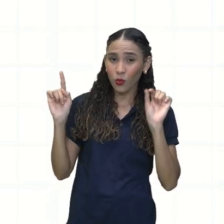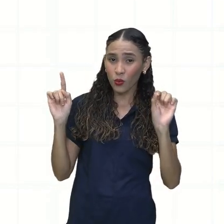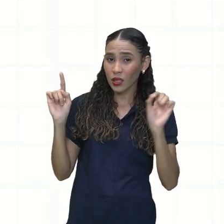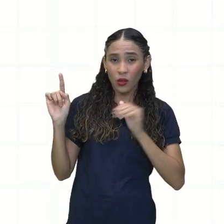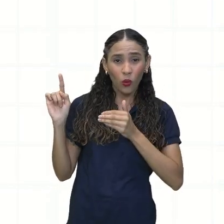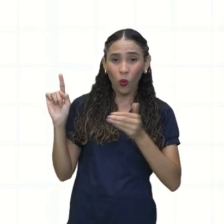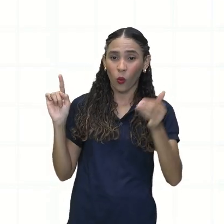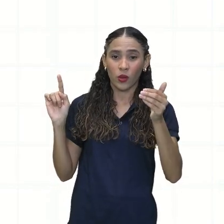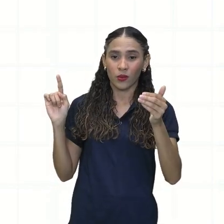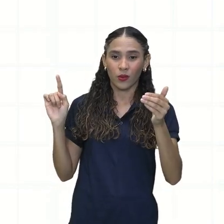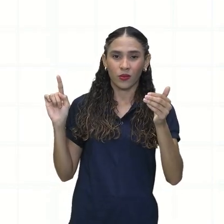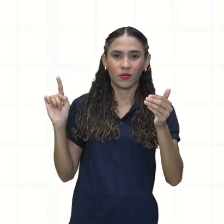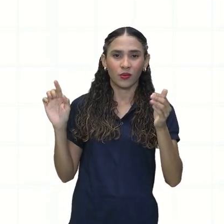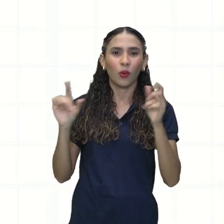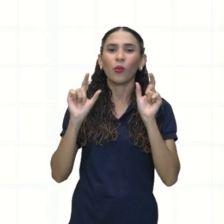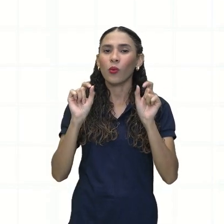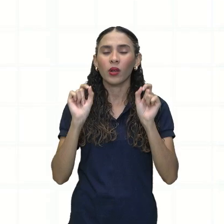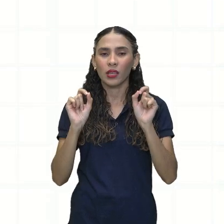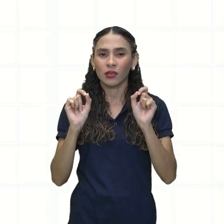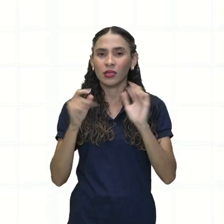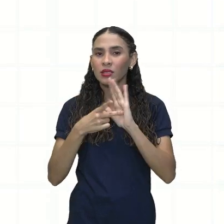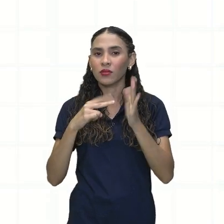Você entenderia a mensagem?